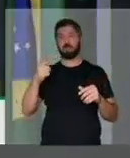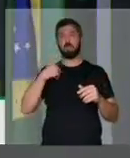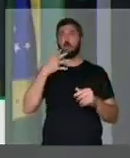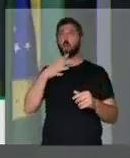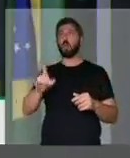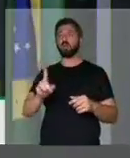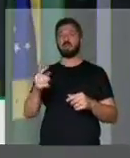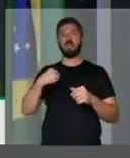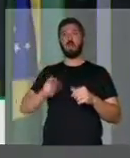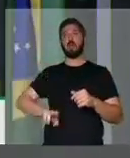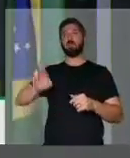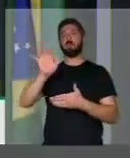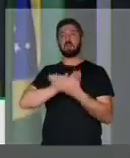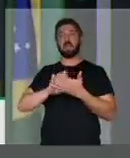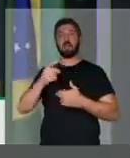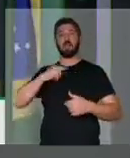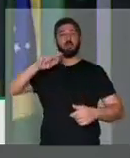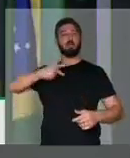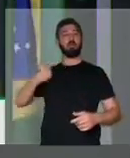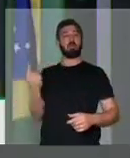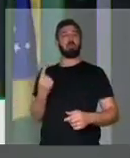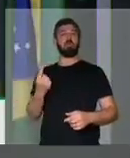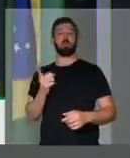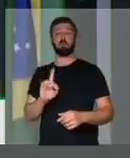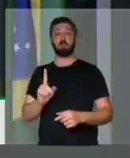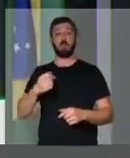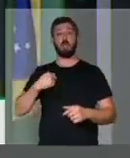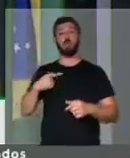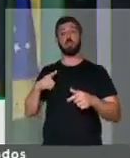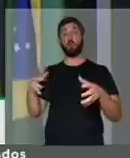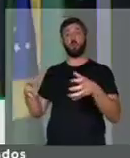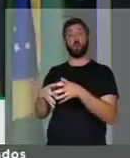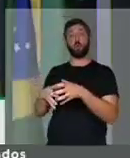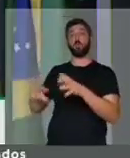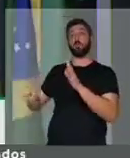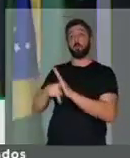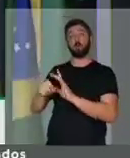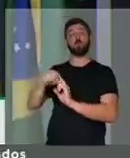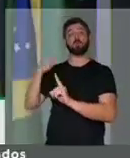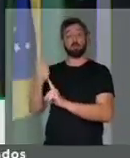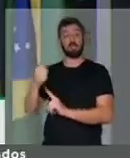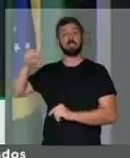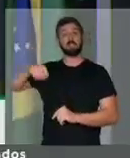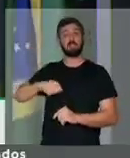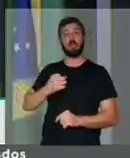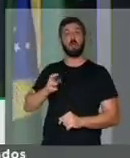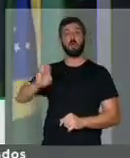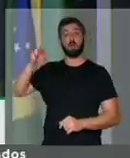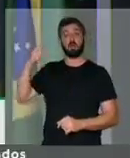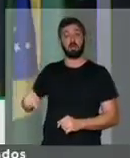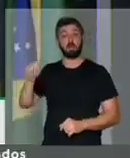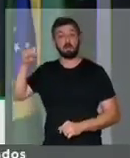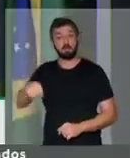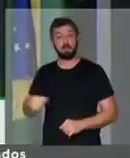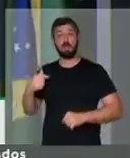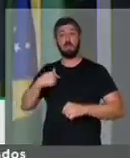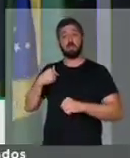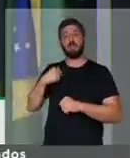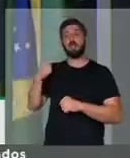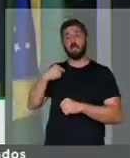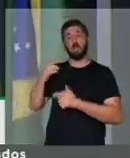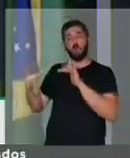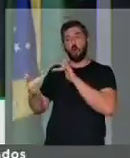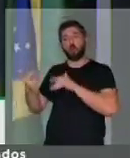que não representa nada ou representa a si mesmo, não, represento aqui um nicho muito específico da nossa sociedade e tenho tentado ser coerente em ouvir essas